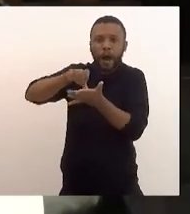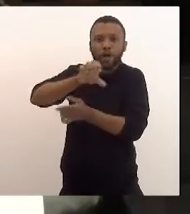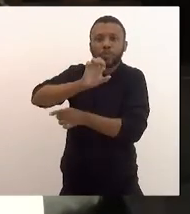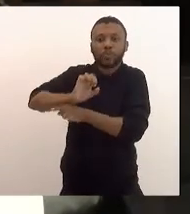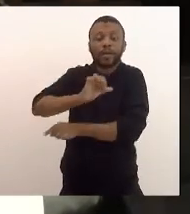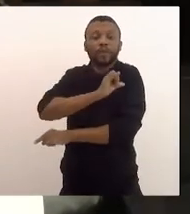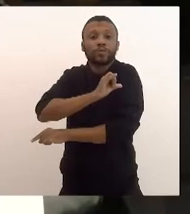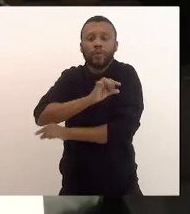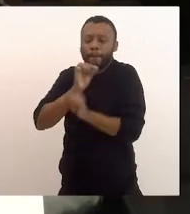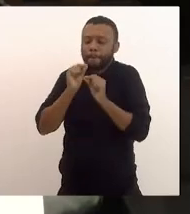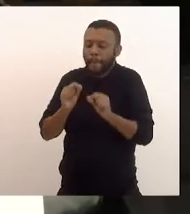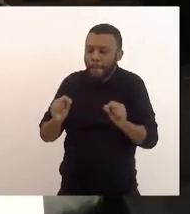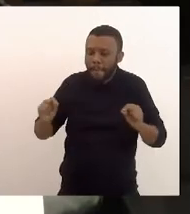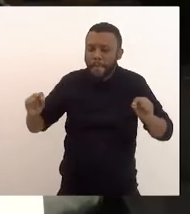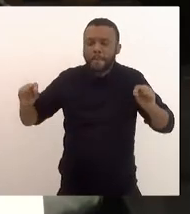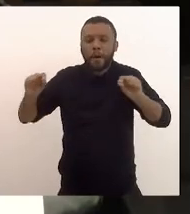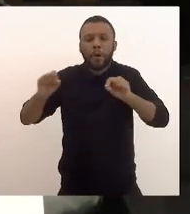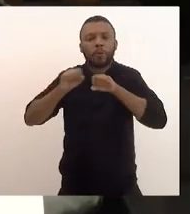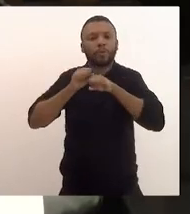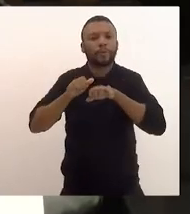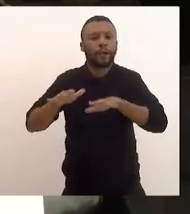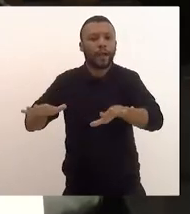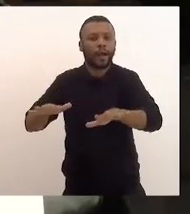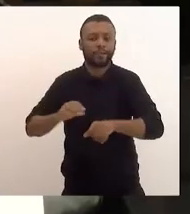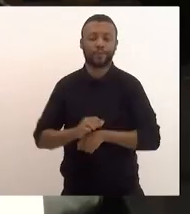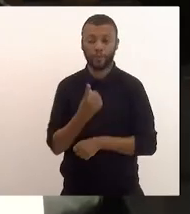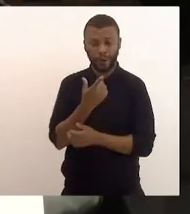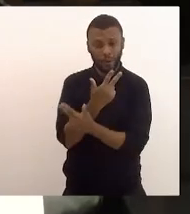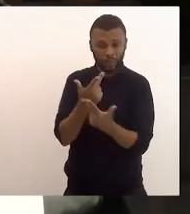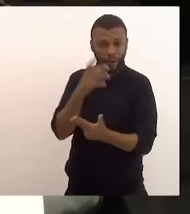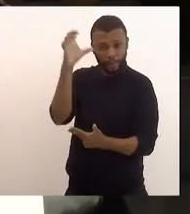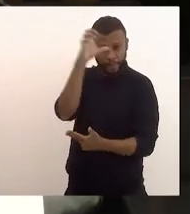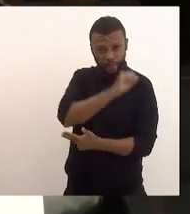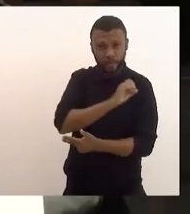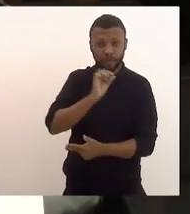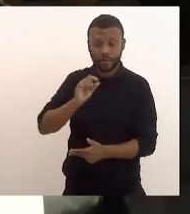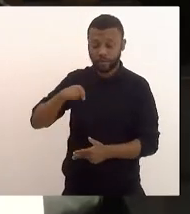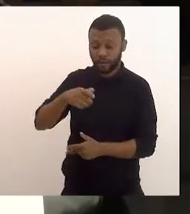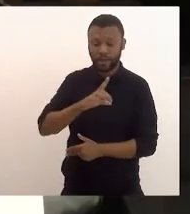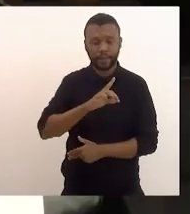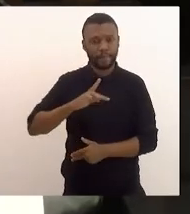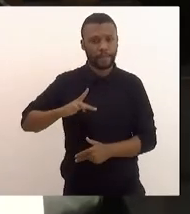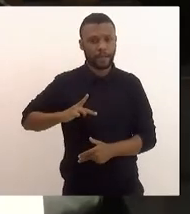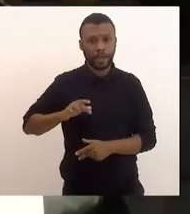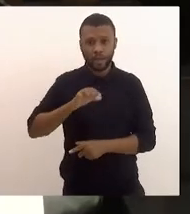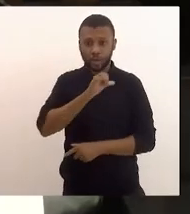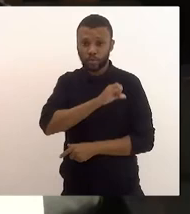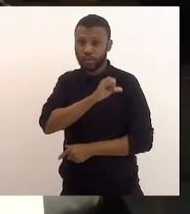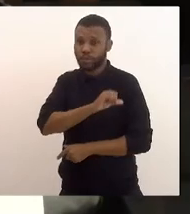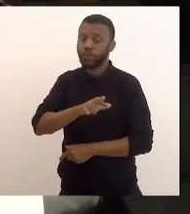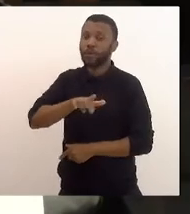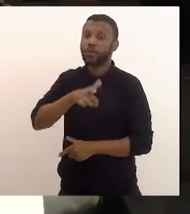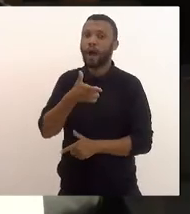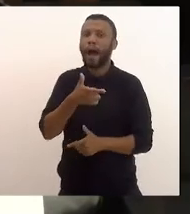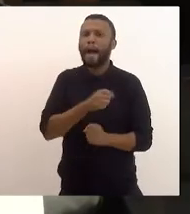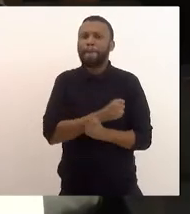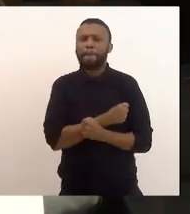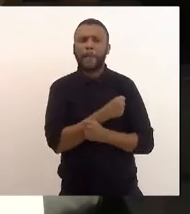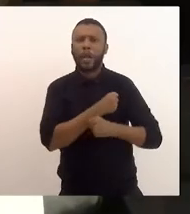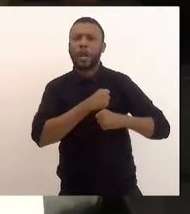uma coisa que eu aprendi é que a Defensoria Pública do Estado do Rio de Janeiro não é só a maior EA melhor